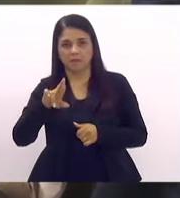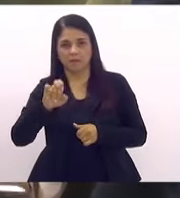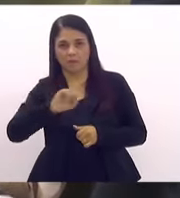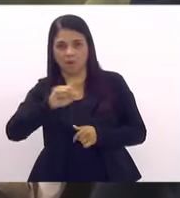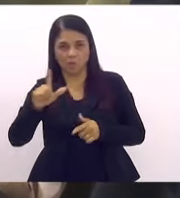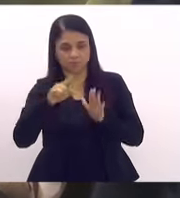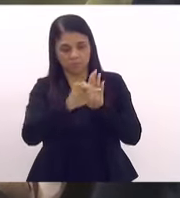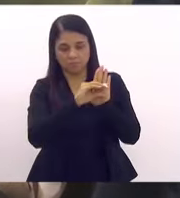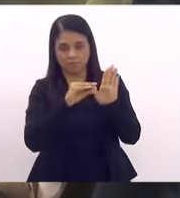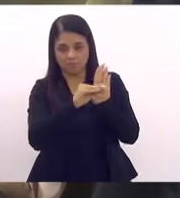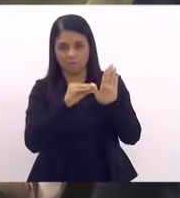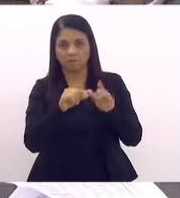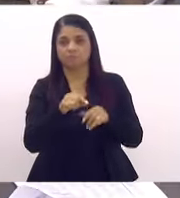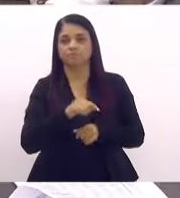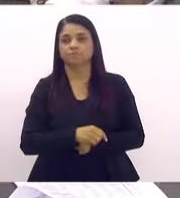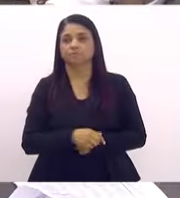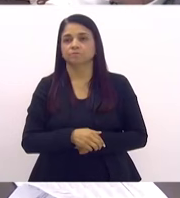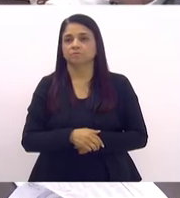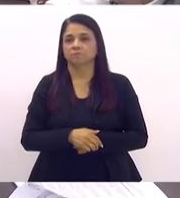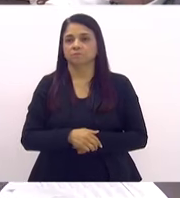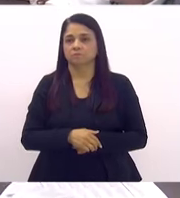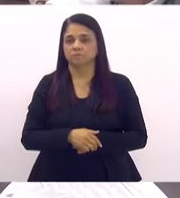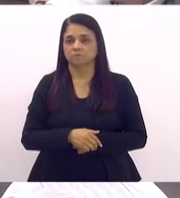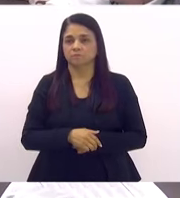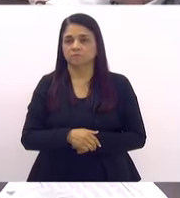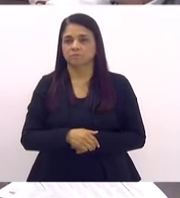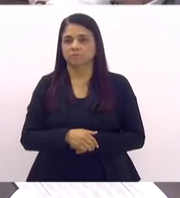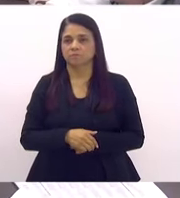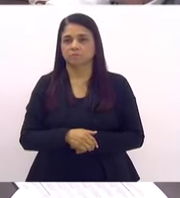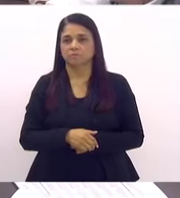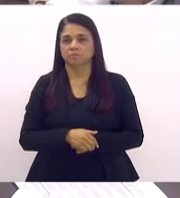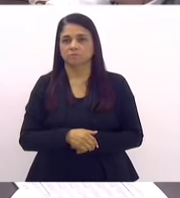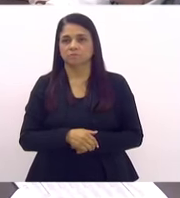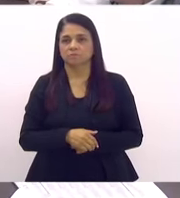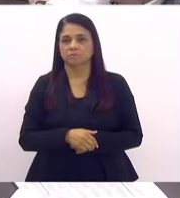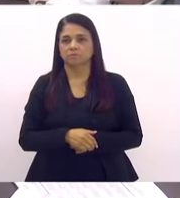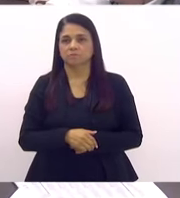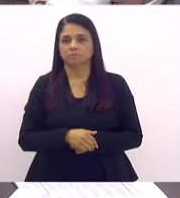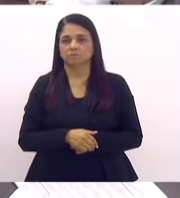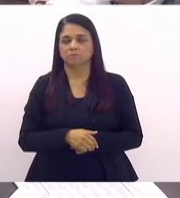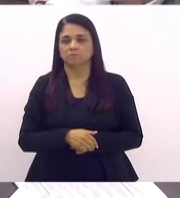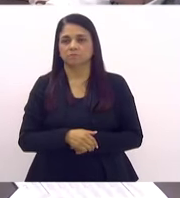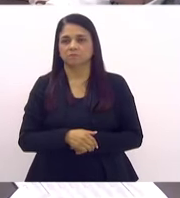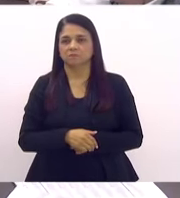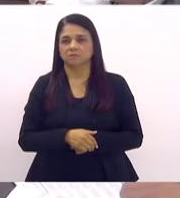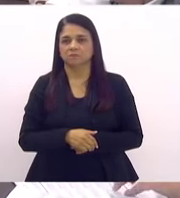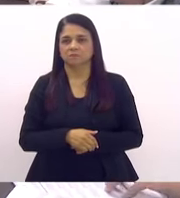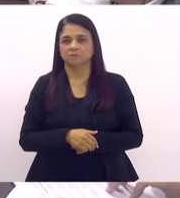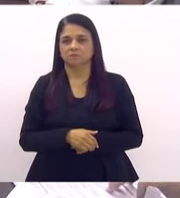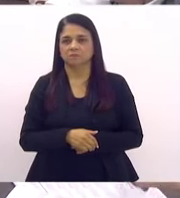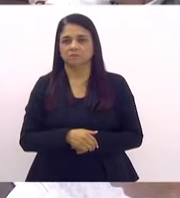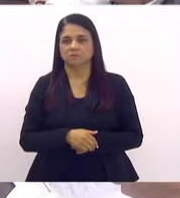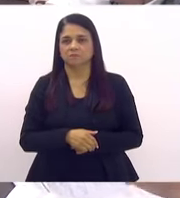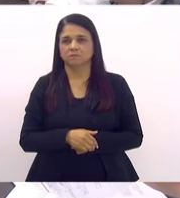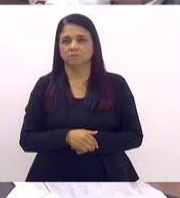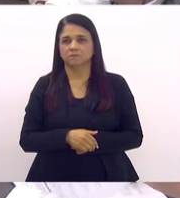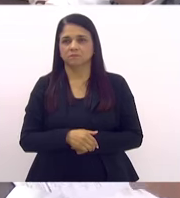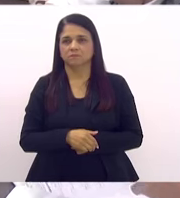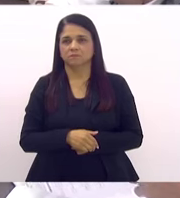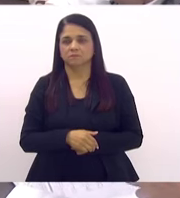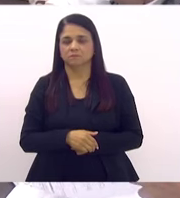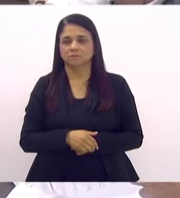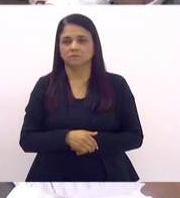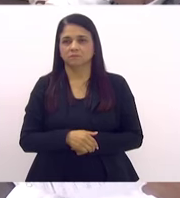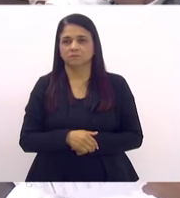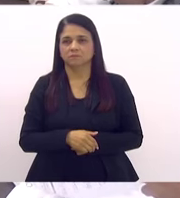item 88. Retiro tudo de pauta. É melhor retirar. É a prova